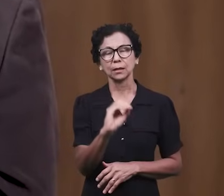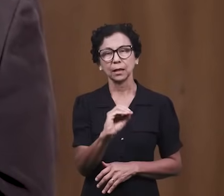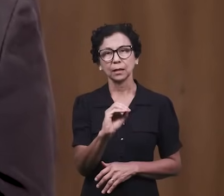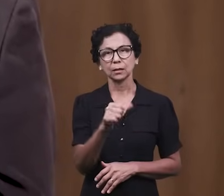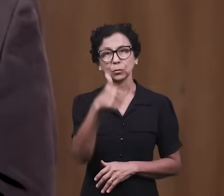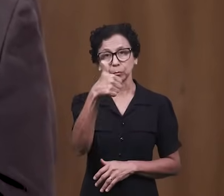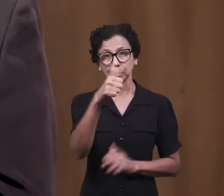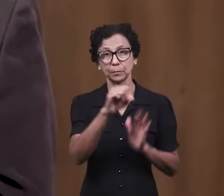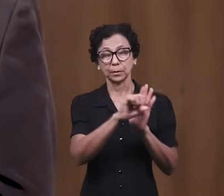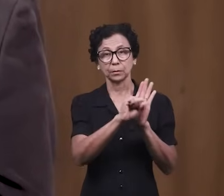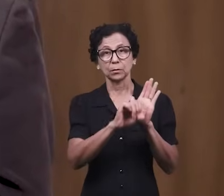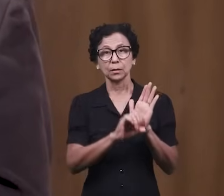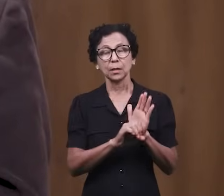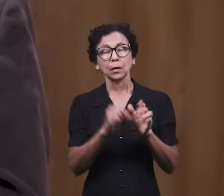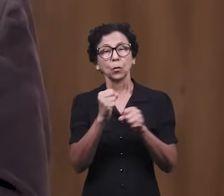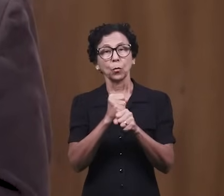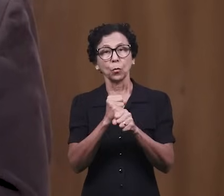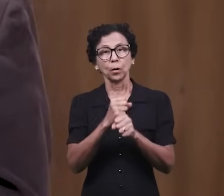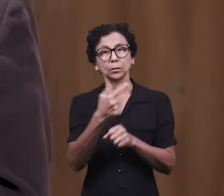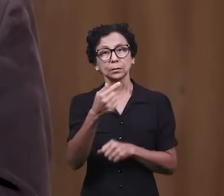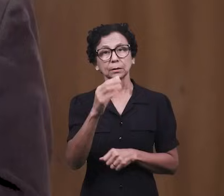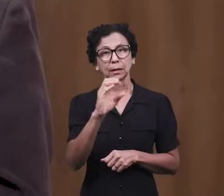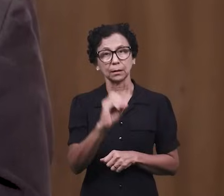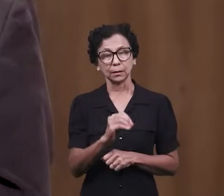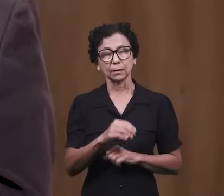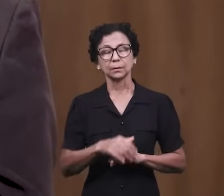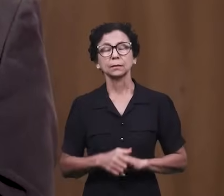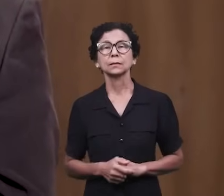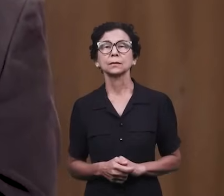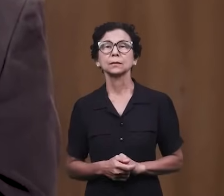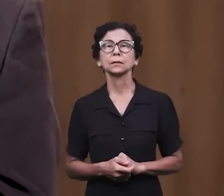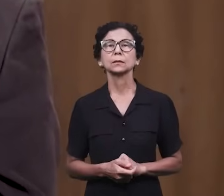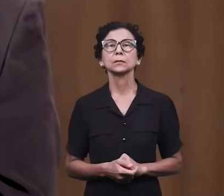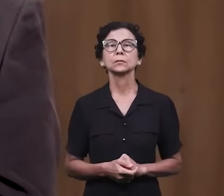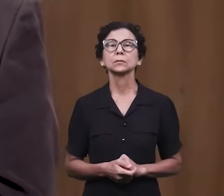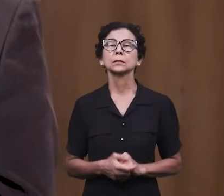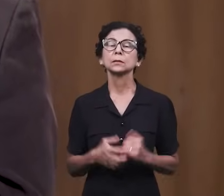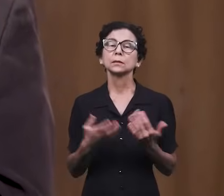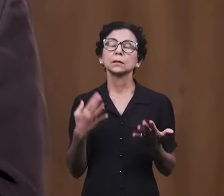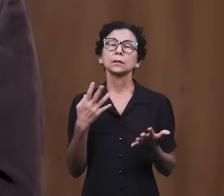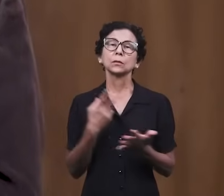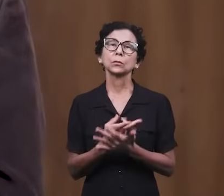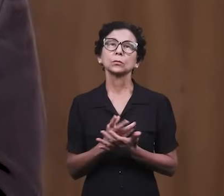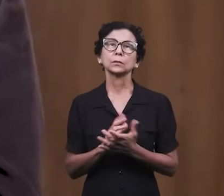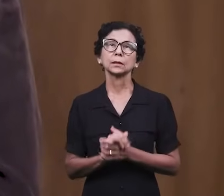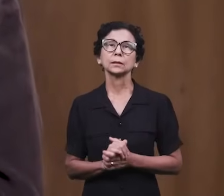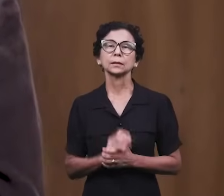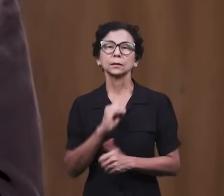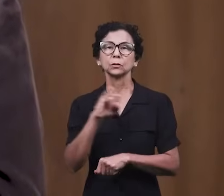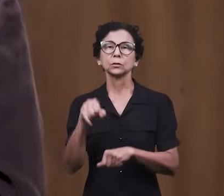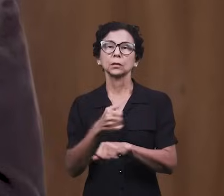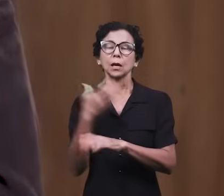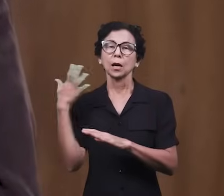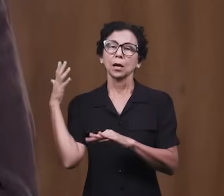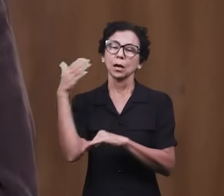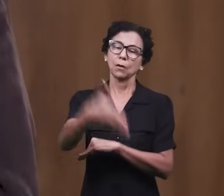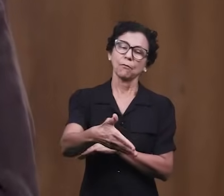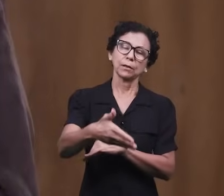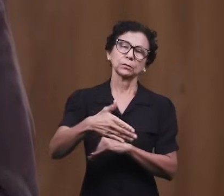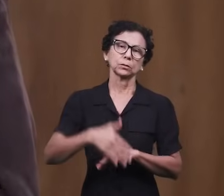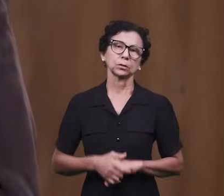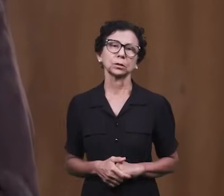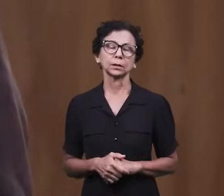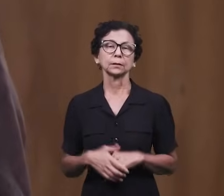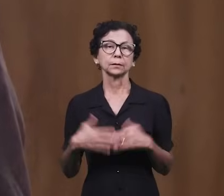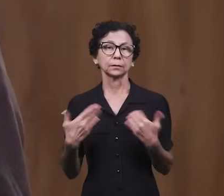quando nós vemos a invasão ali em Jerusalém. Então, portanto, aquele local hoje não